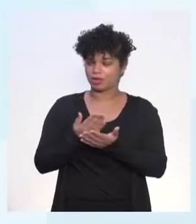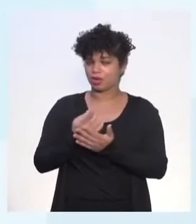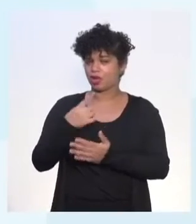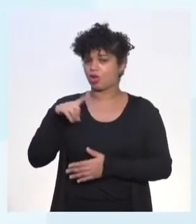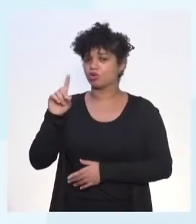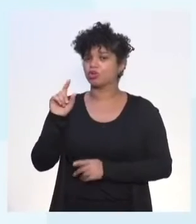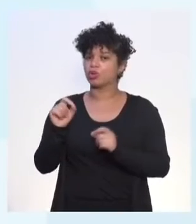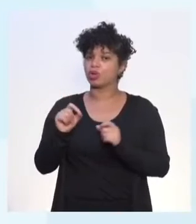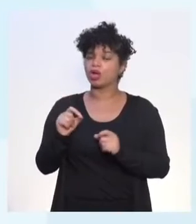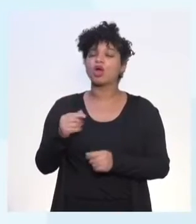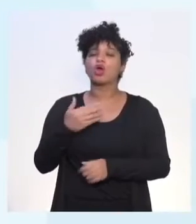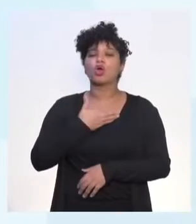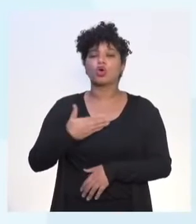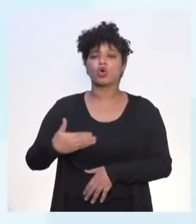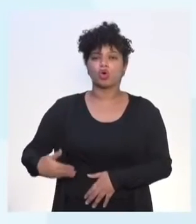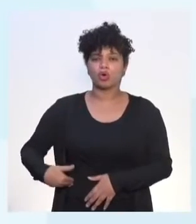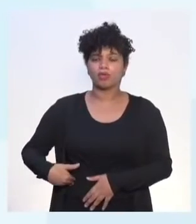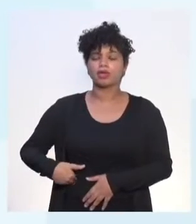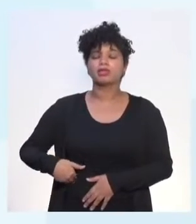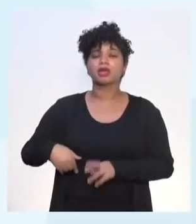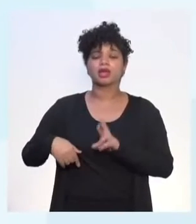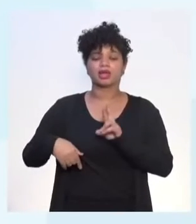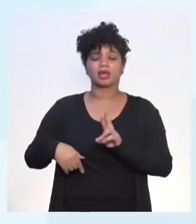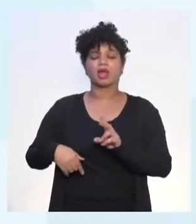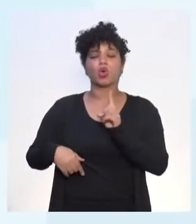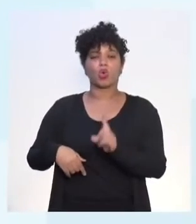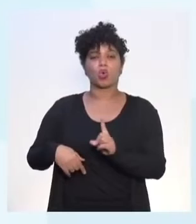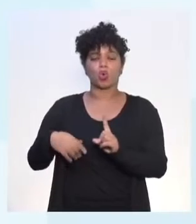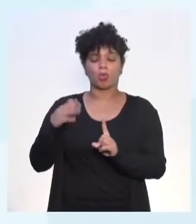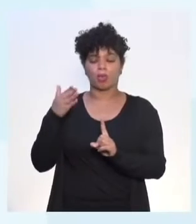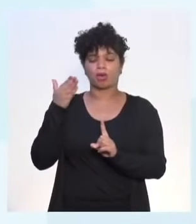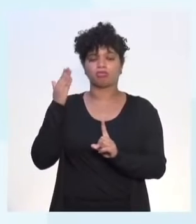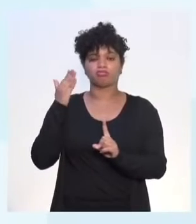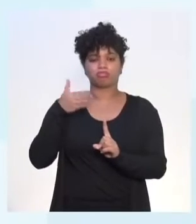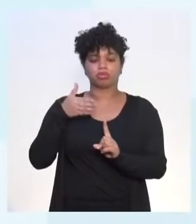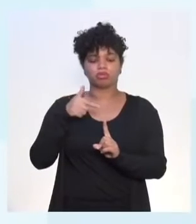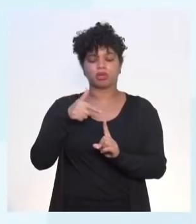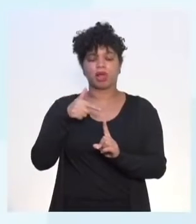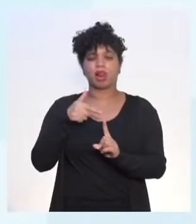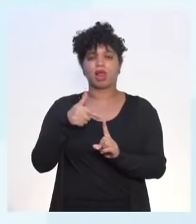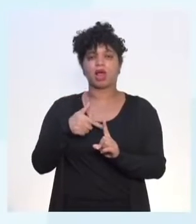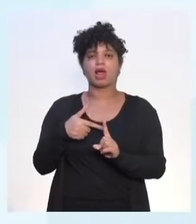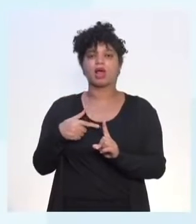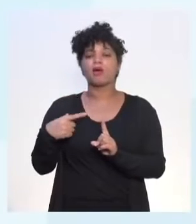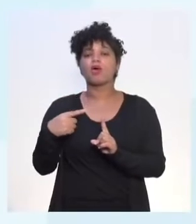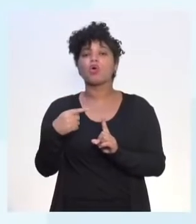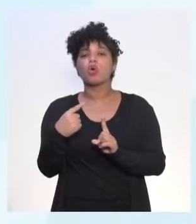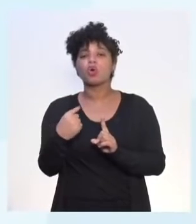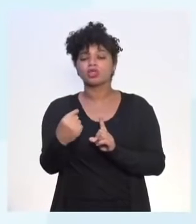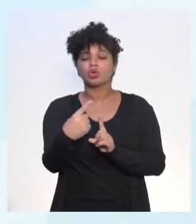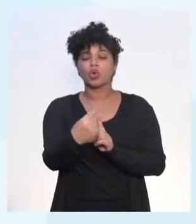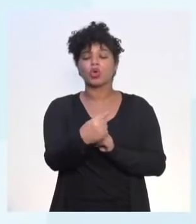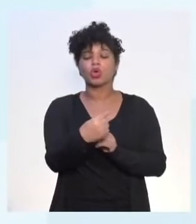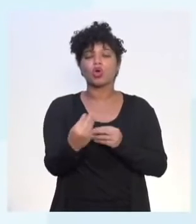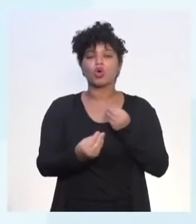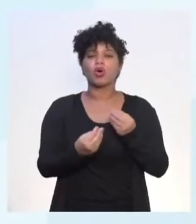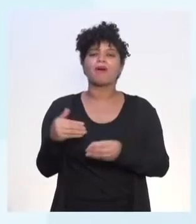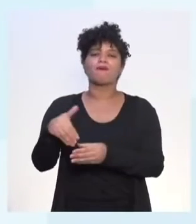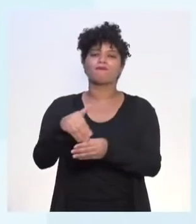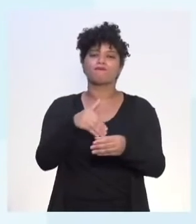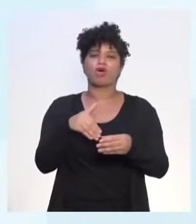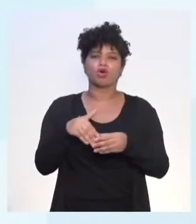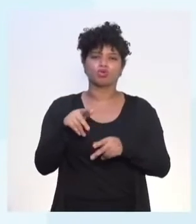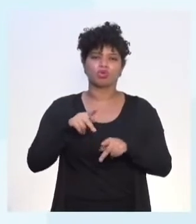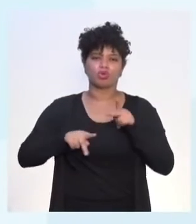Forma de governo em que o chefe de Estado é eleito pelo povo ou por seus representantes no